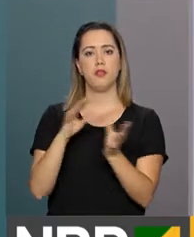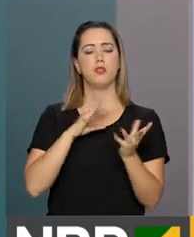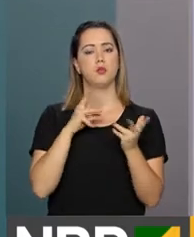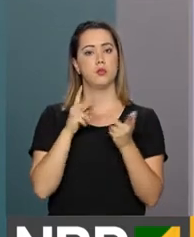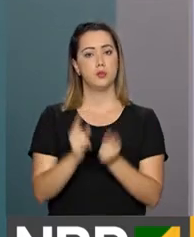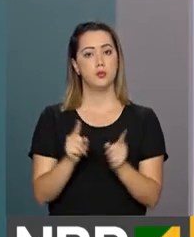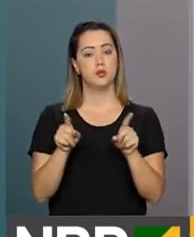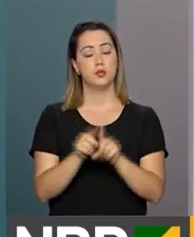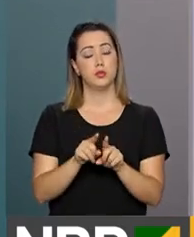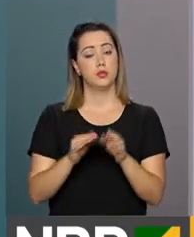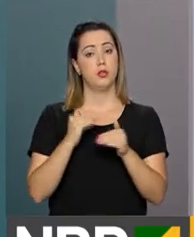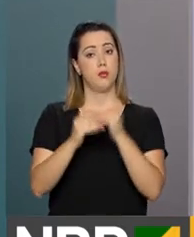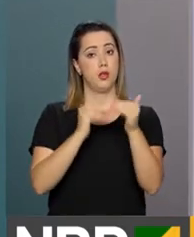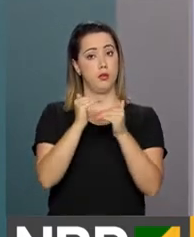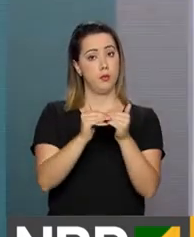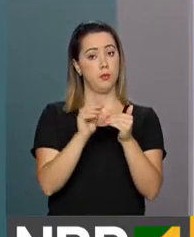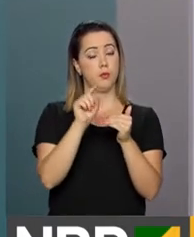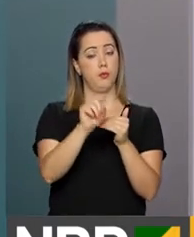cresce